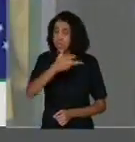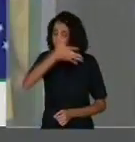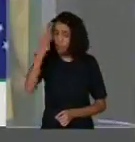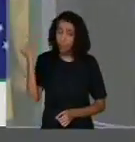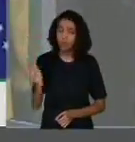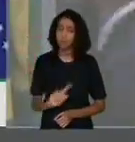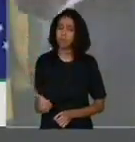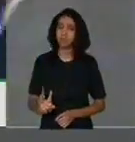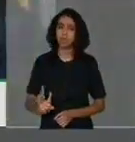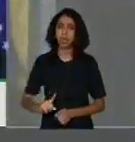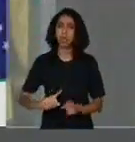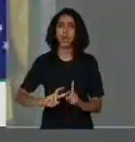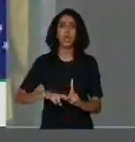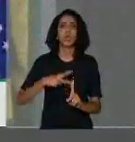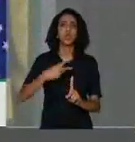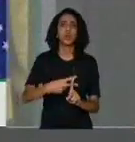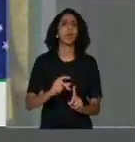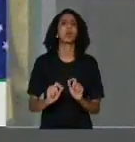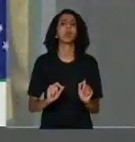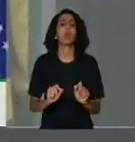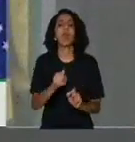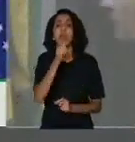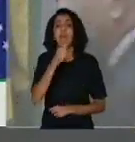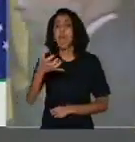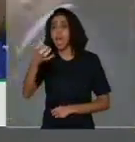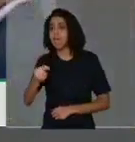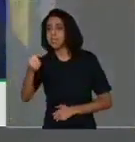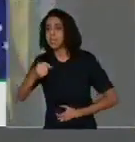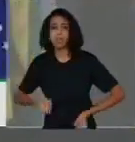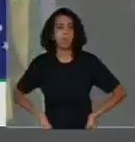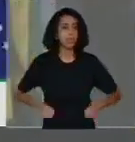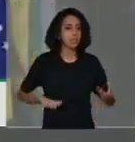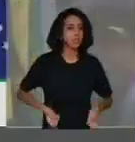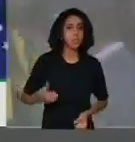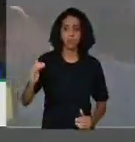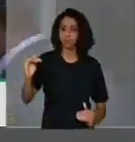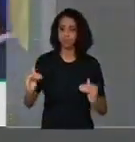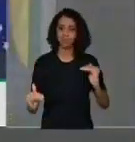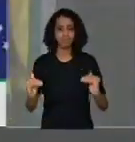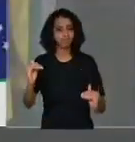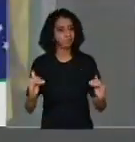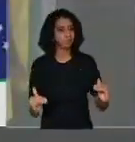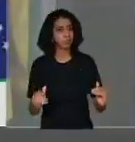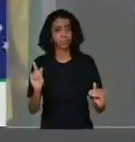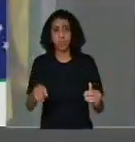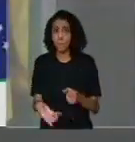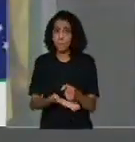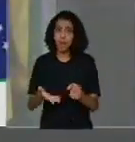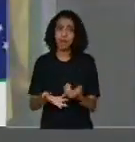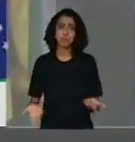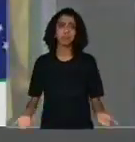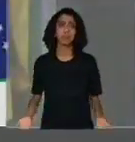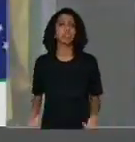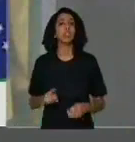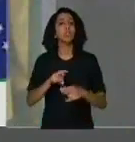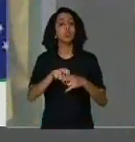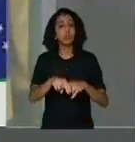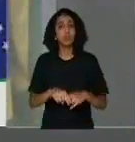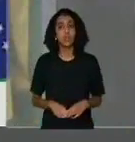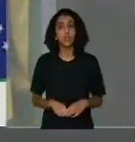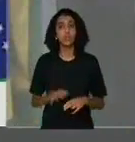despesa. Não tem como você romper esse princípio. Por isso, o Brasil vai ser uma